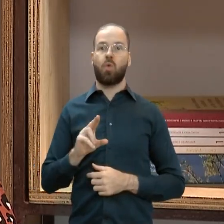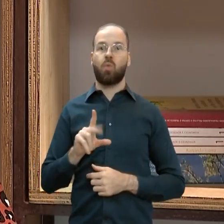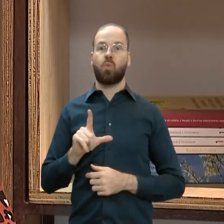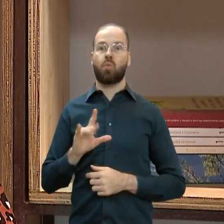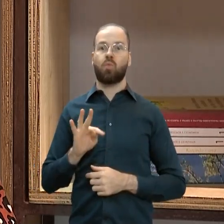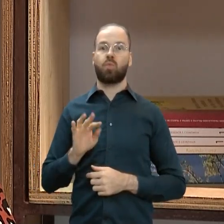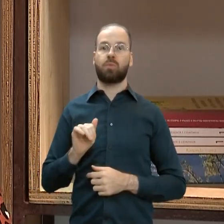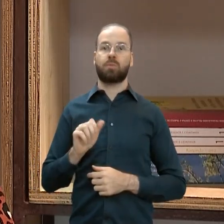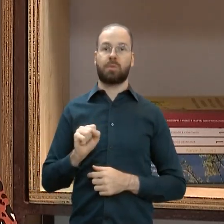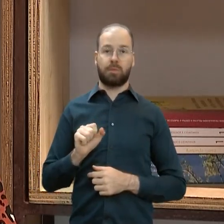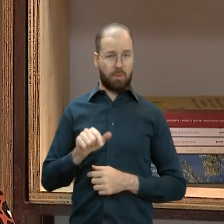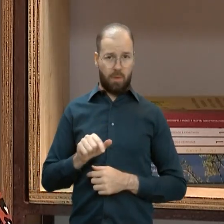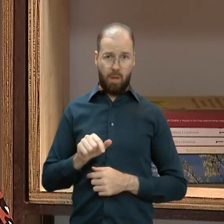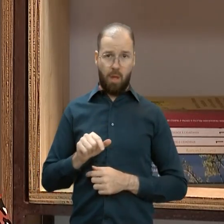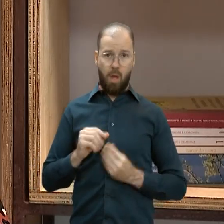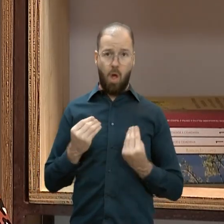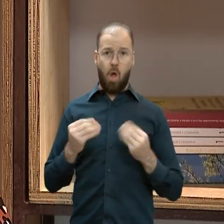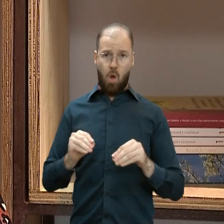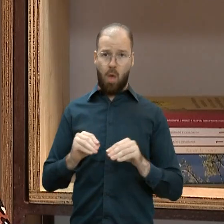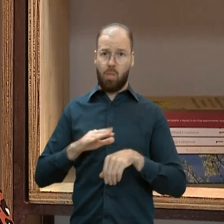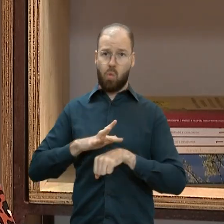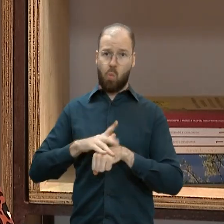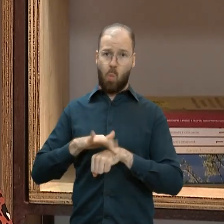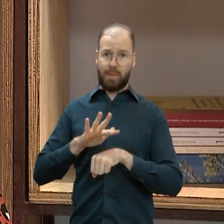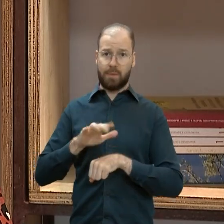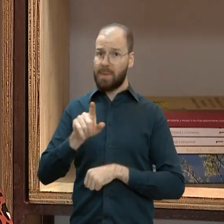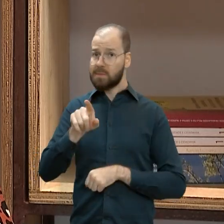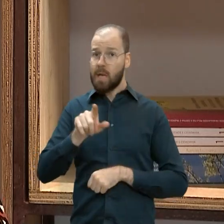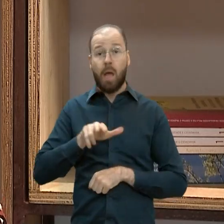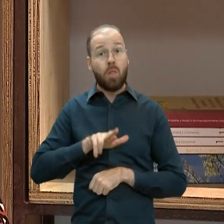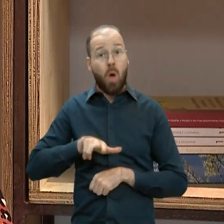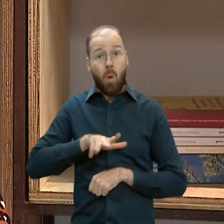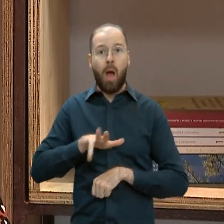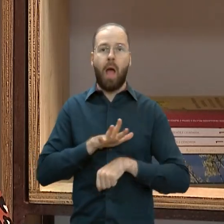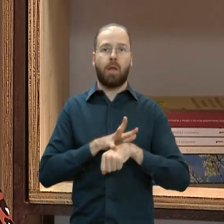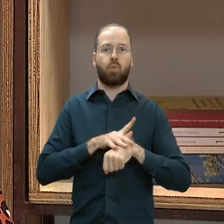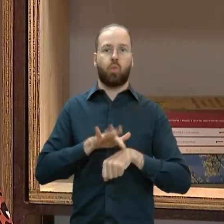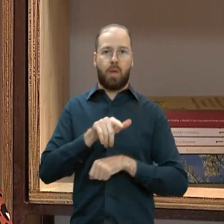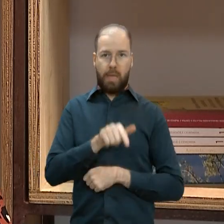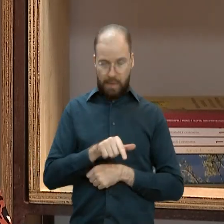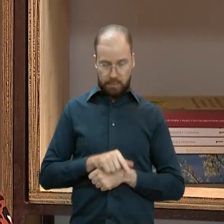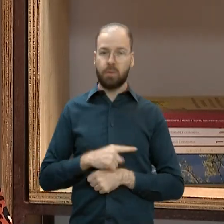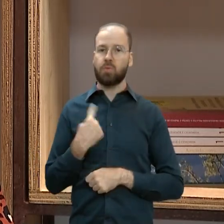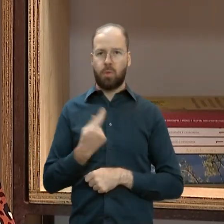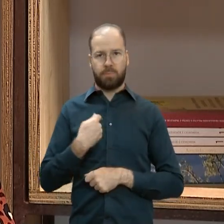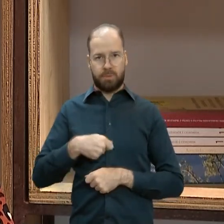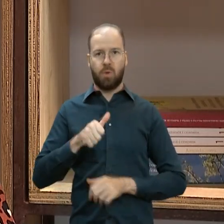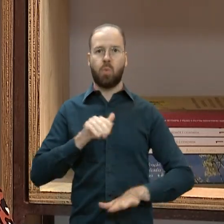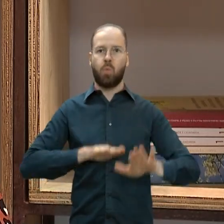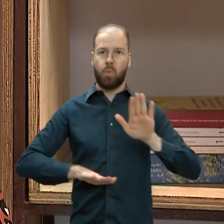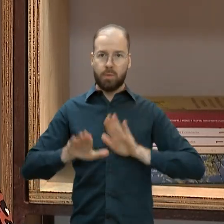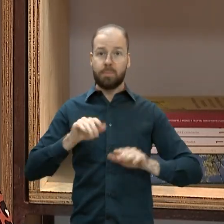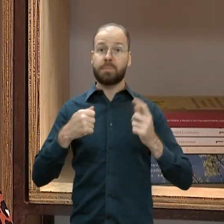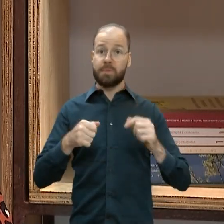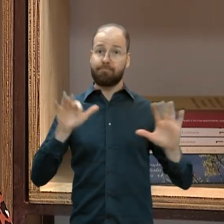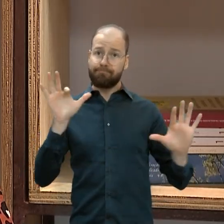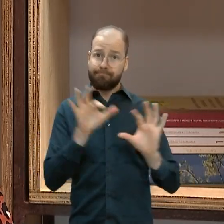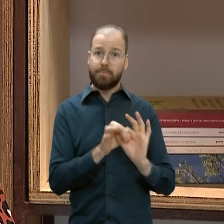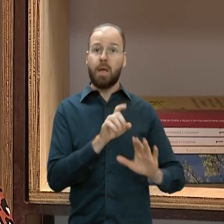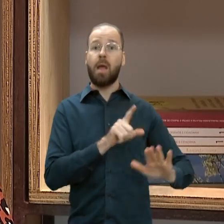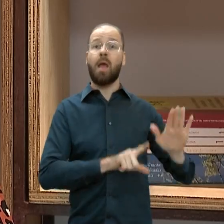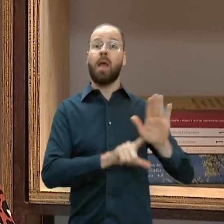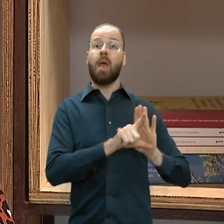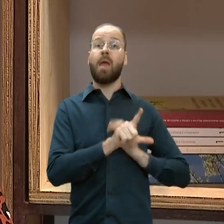E deficiência não é doença. Nós temos que tomar muito cuidado. Então, nós temos que nos remeter à Lei Brasileira de